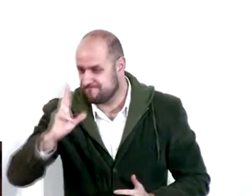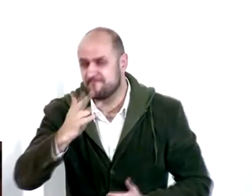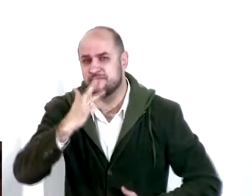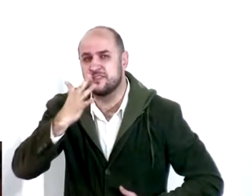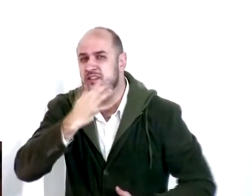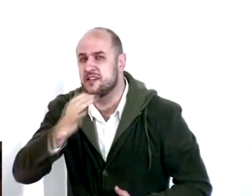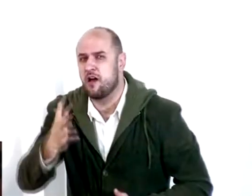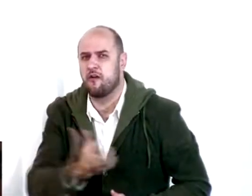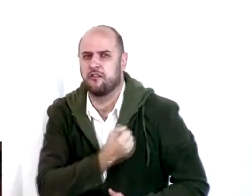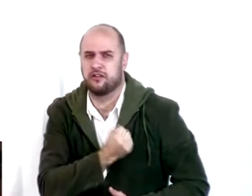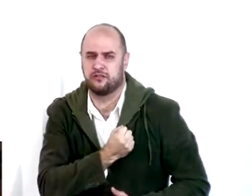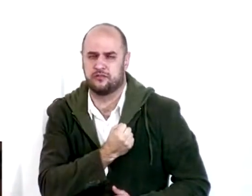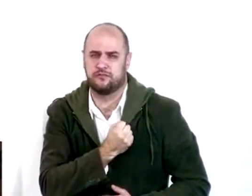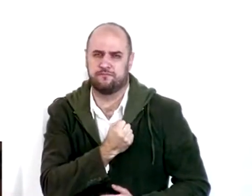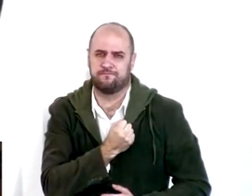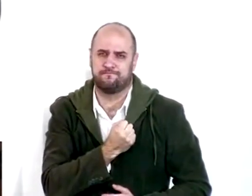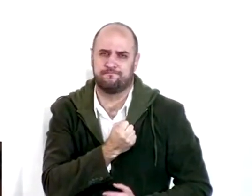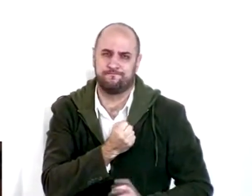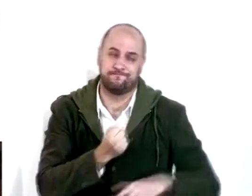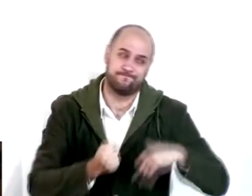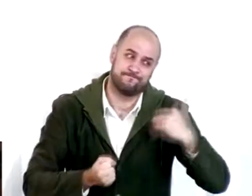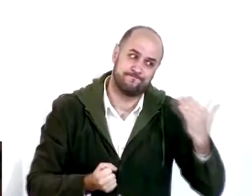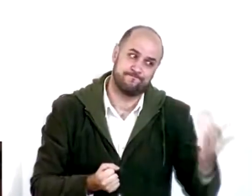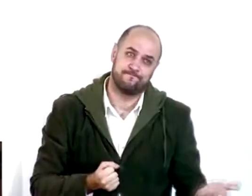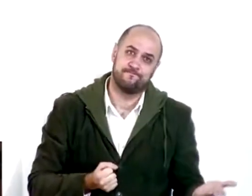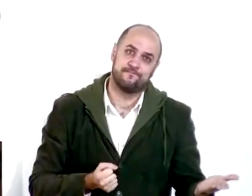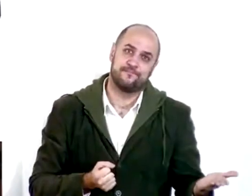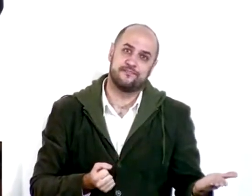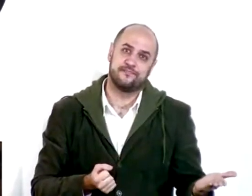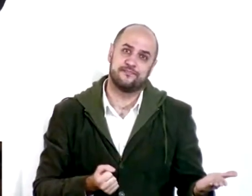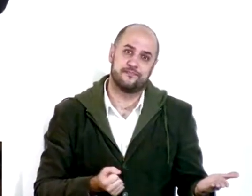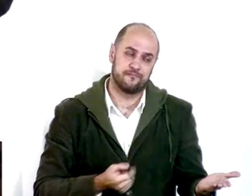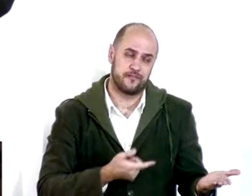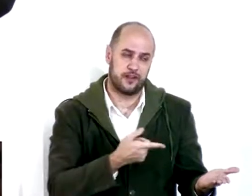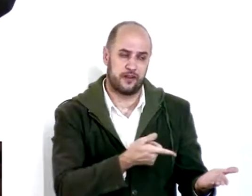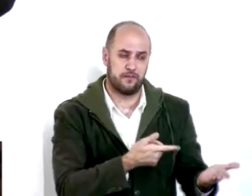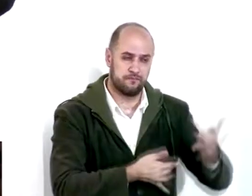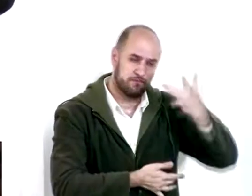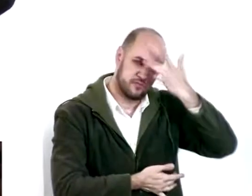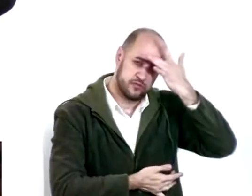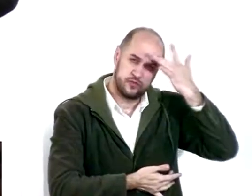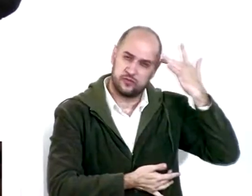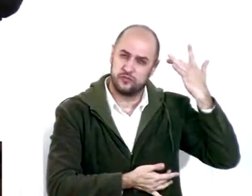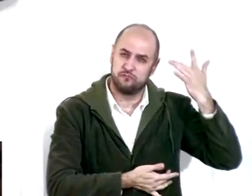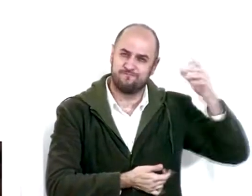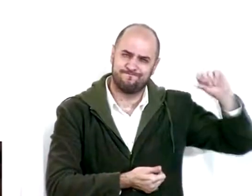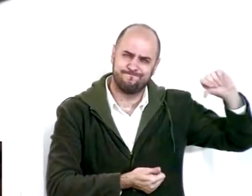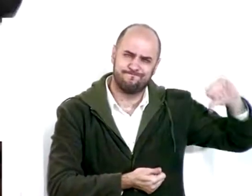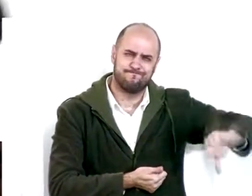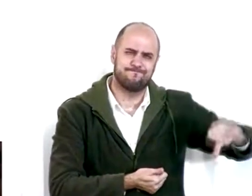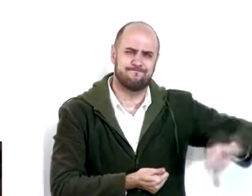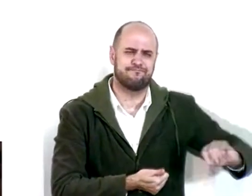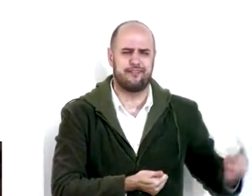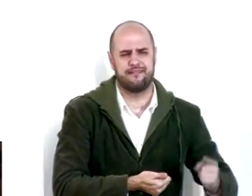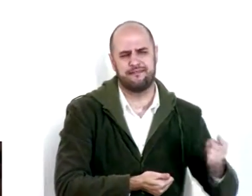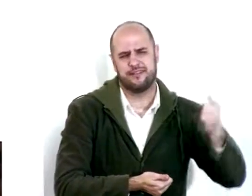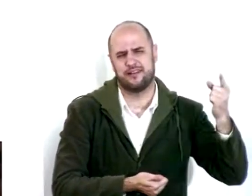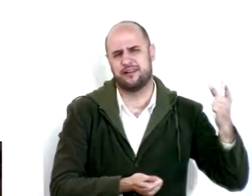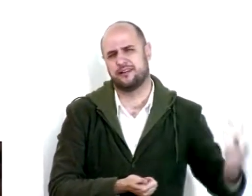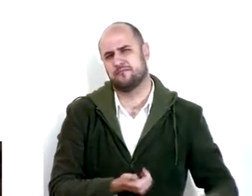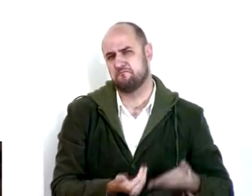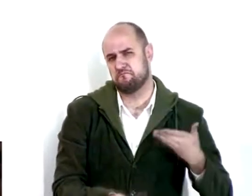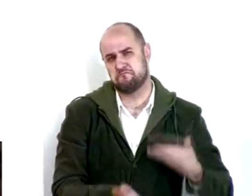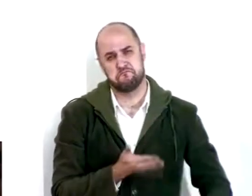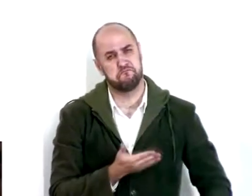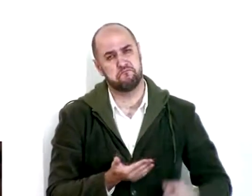Salvador. Mas de outro lado, aqueles que serão condenados eternamente